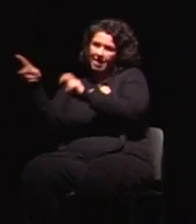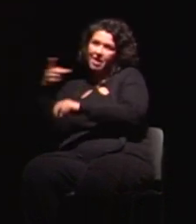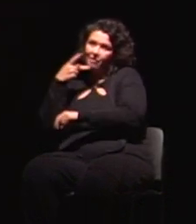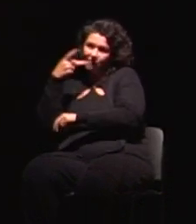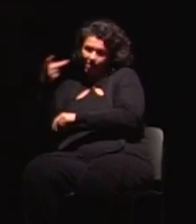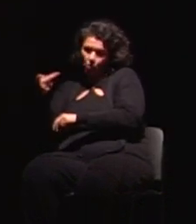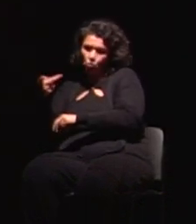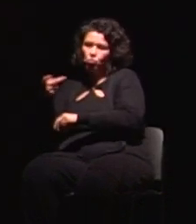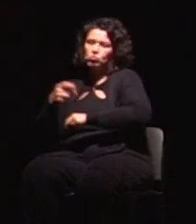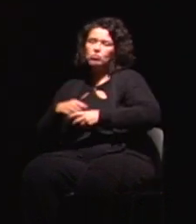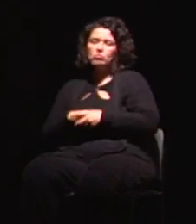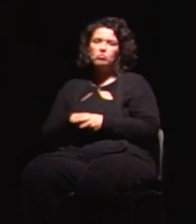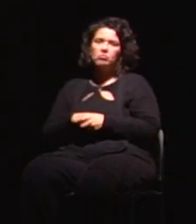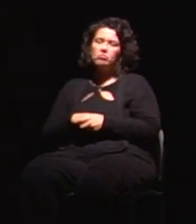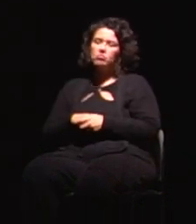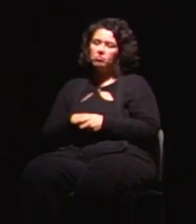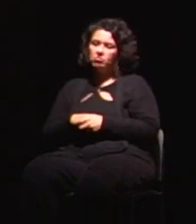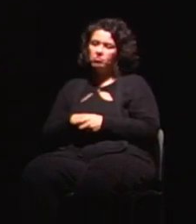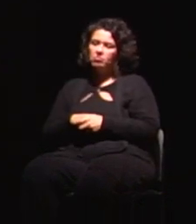separou